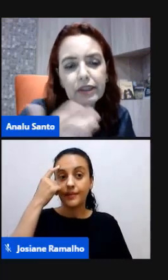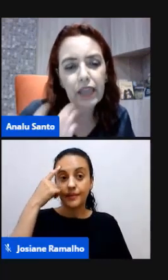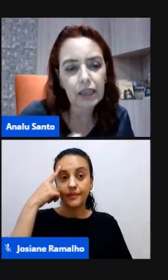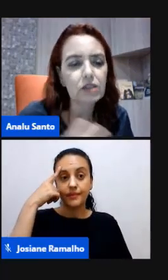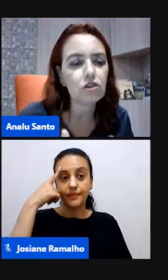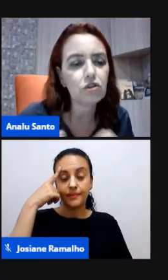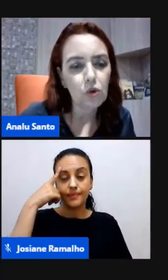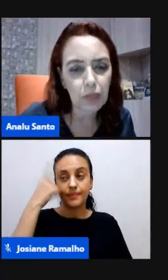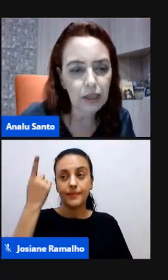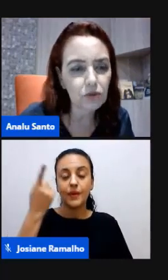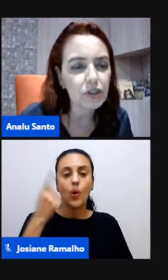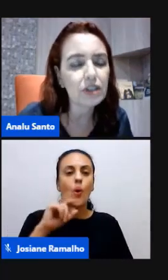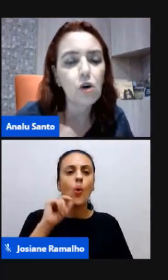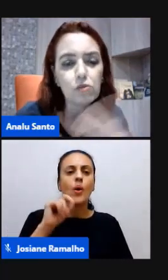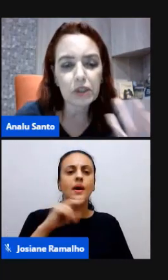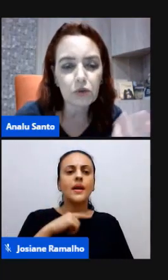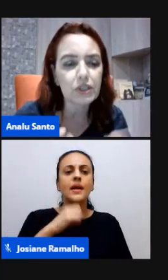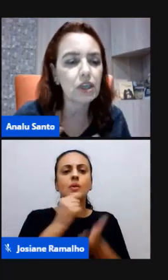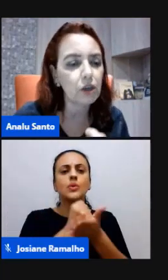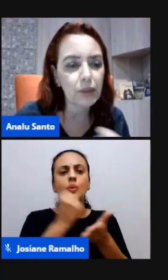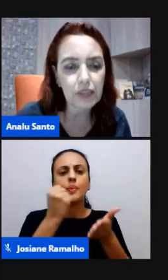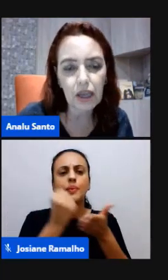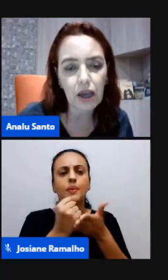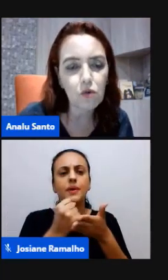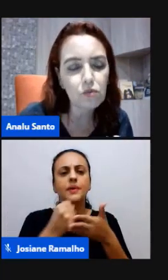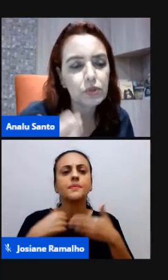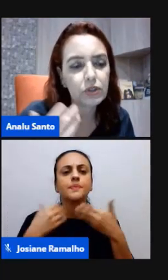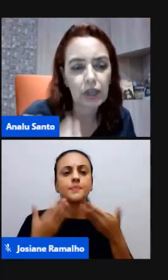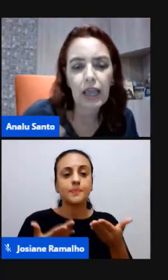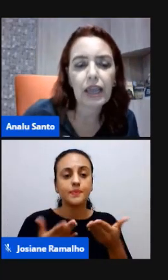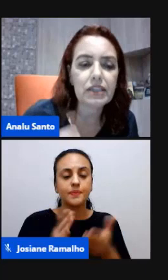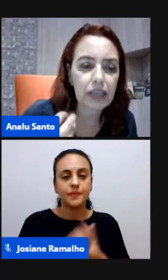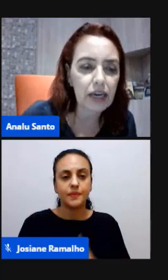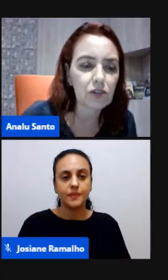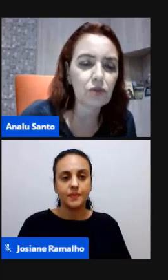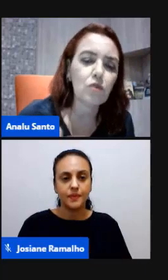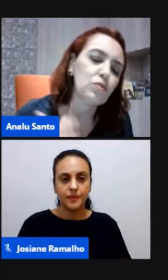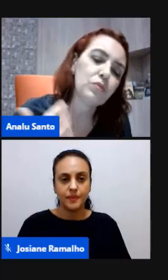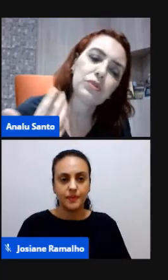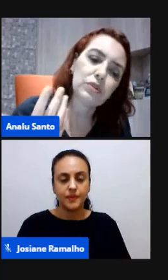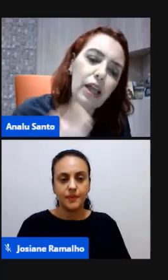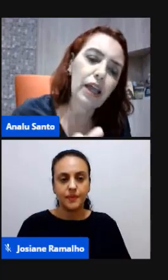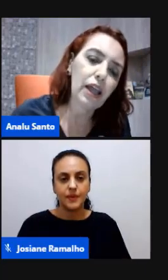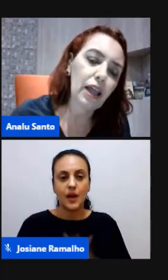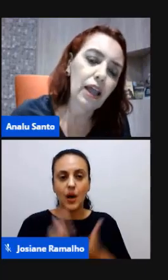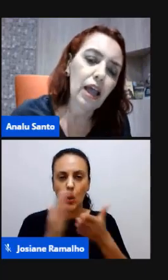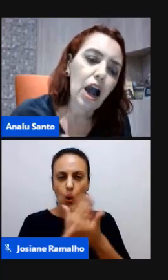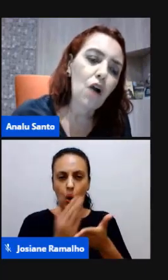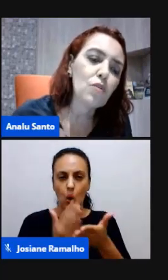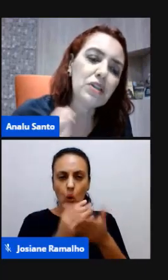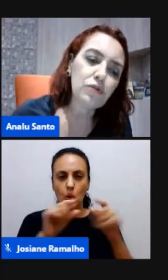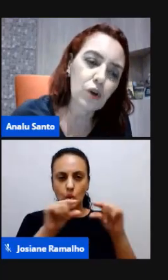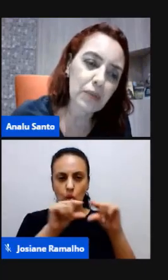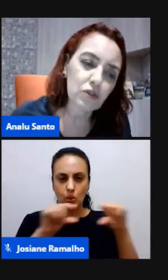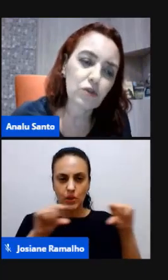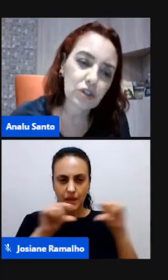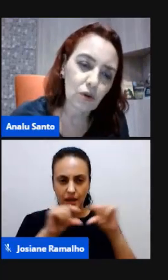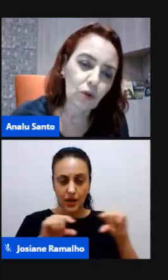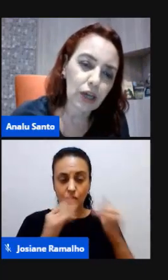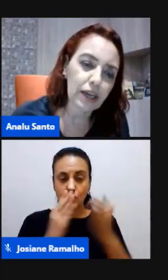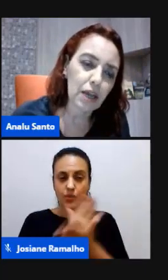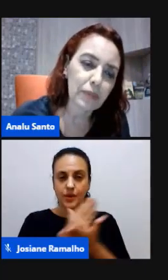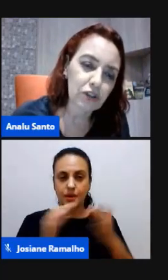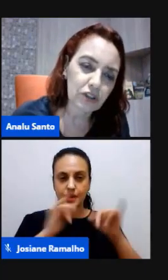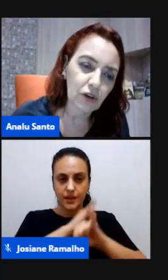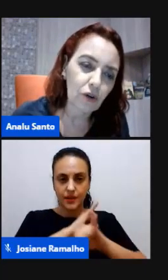o que tem nesses documentos. Então, algumas coisas, alguns excertos, algumas informações